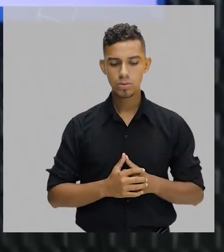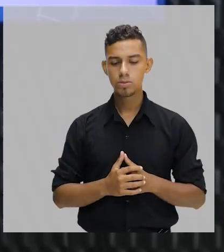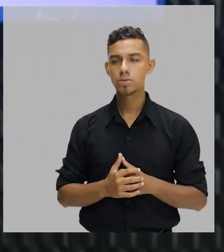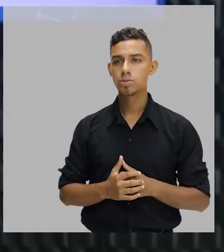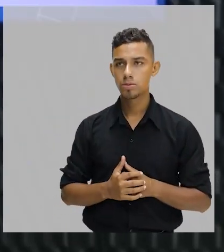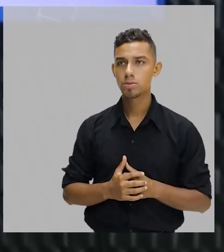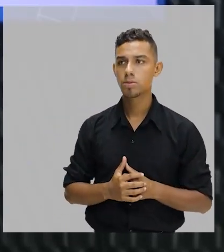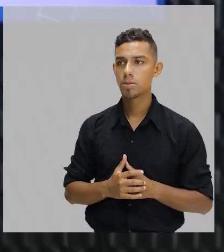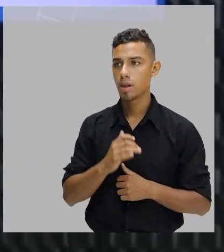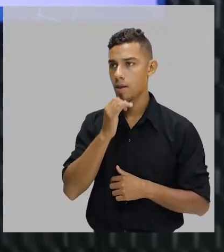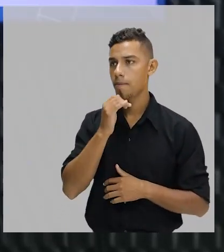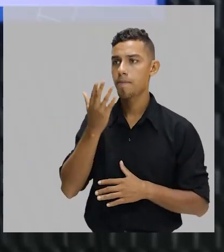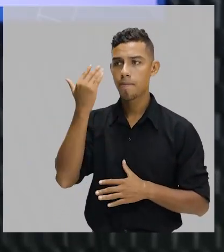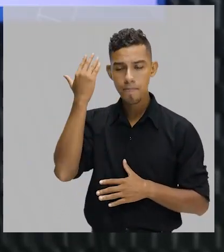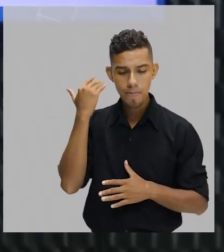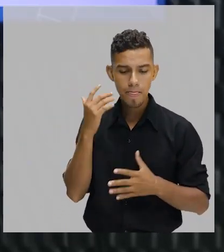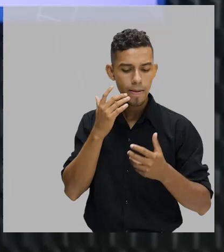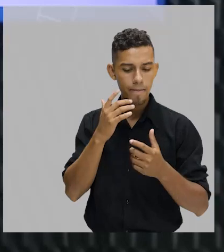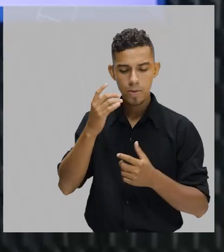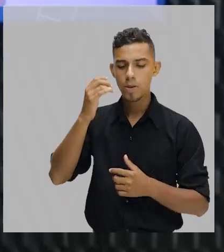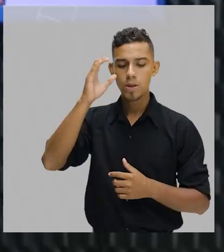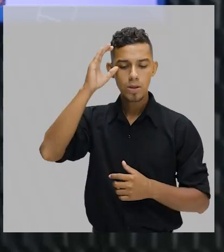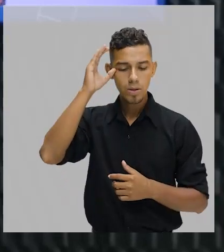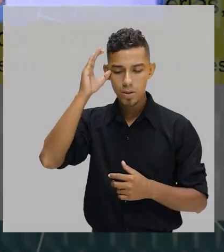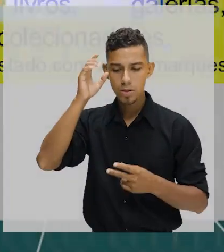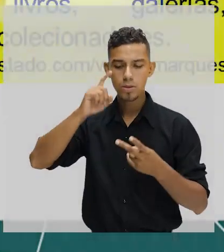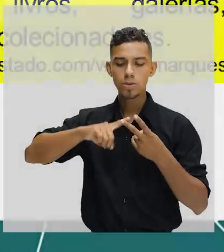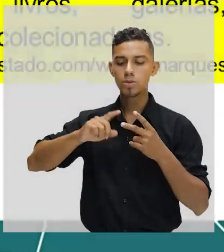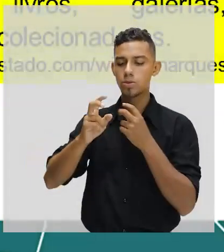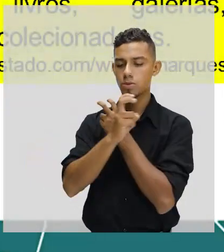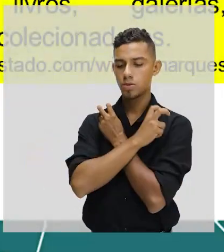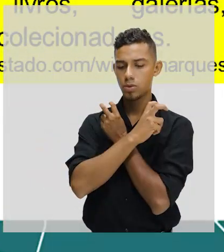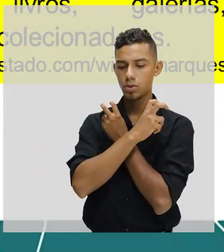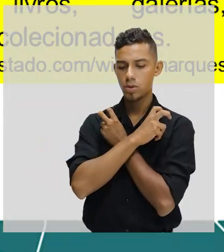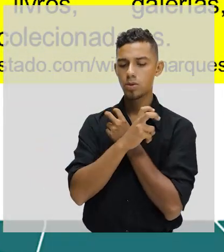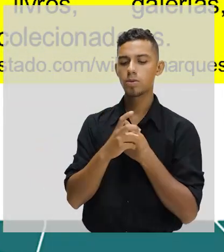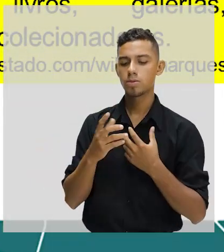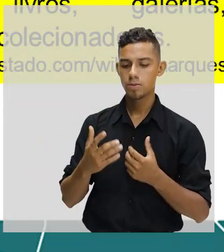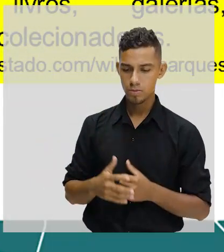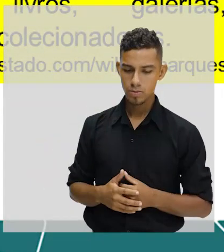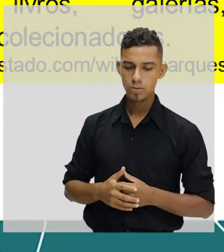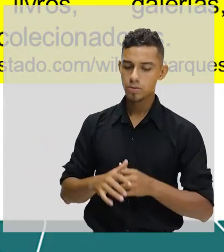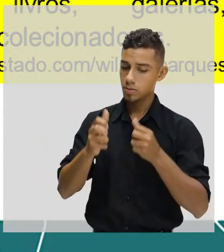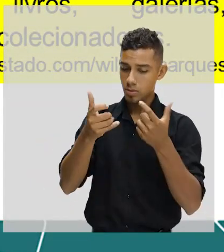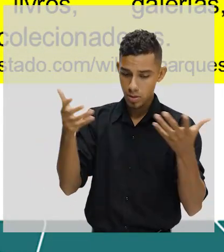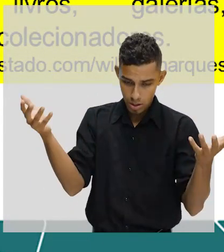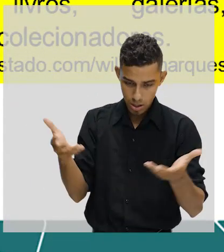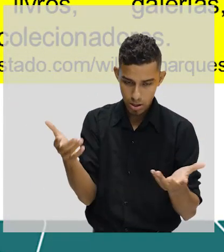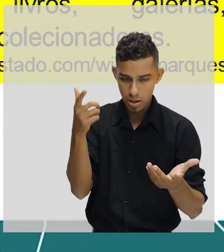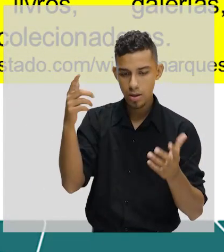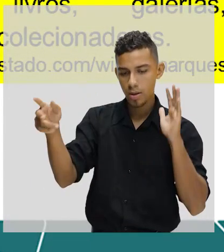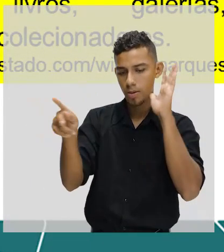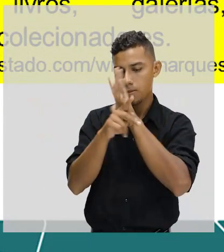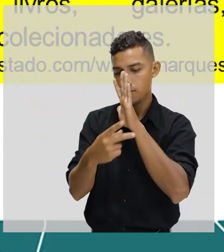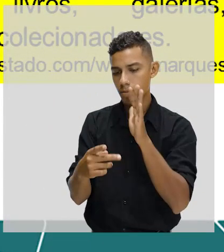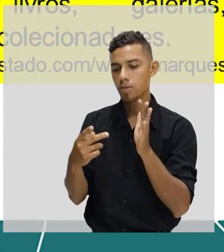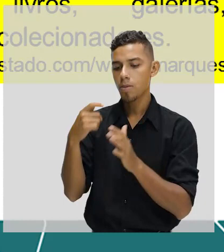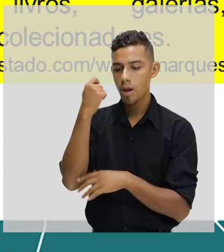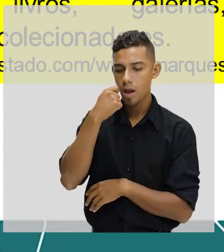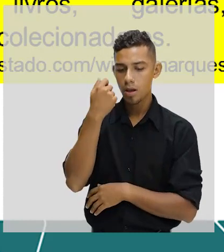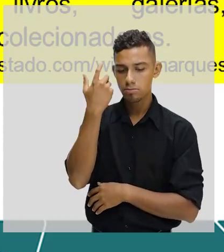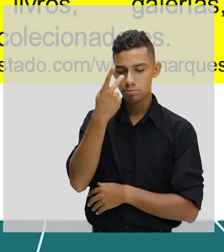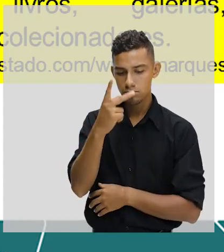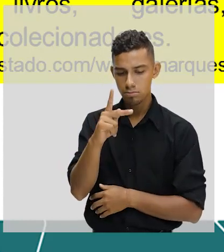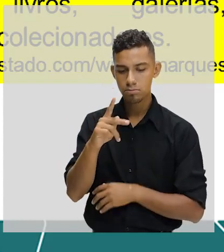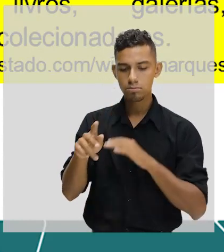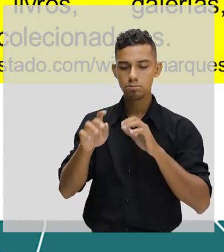mais antigas xilogravuras datam da China, do Egito Antigo e do Império Bizantino. Aqui eu vou puxar novamente brasa para os nossos artistas maranhenses, um dos